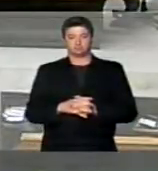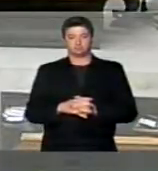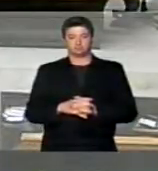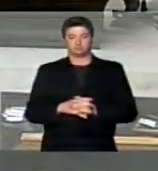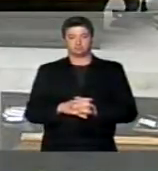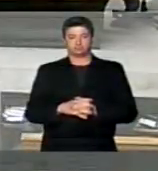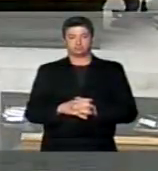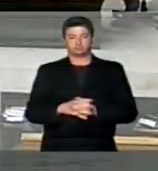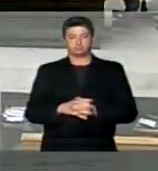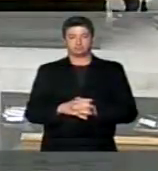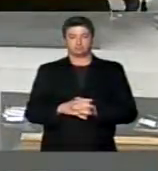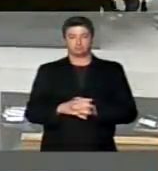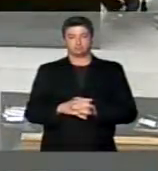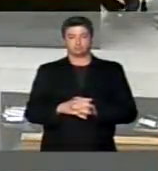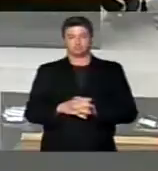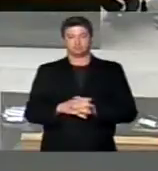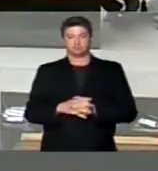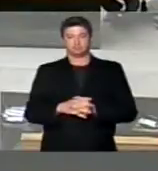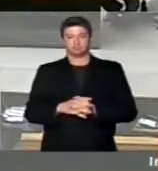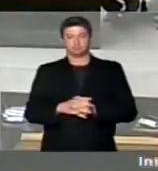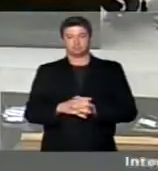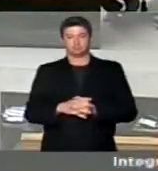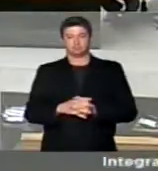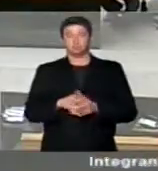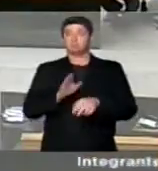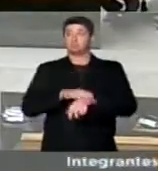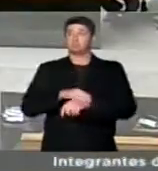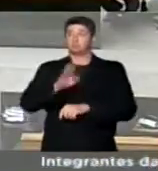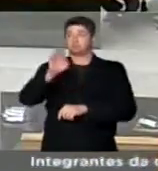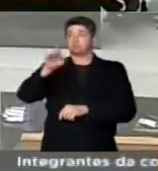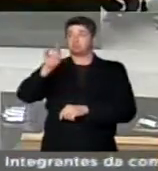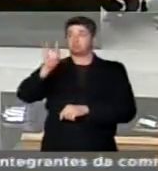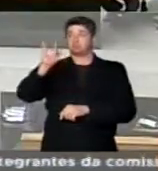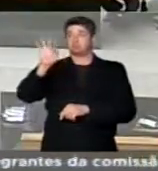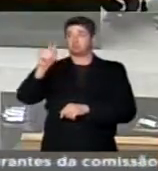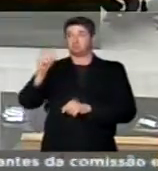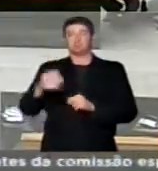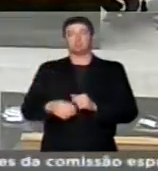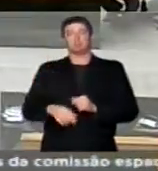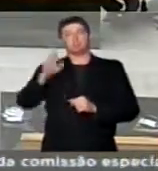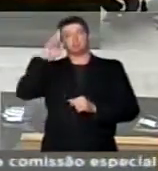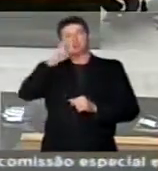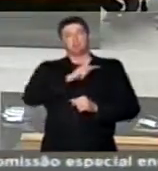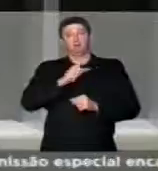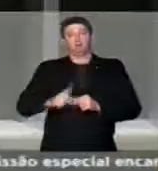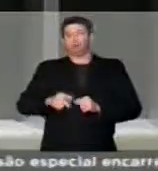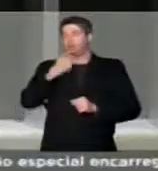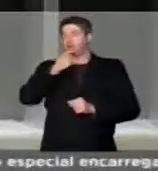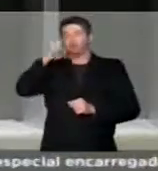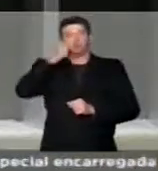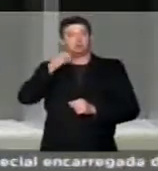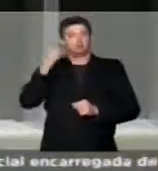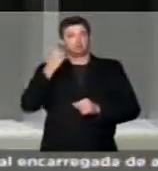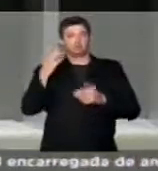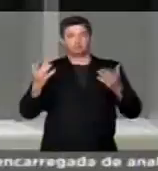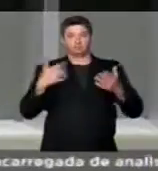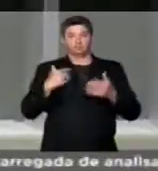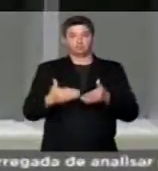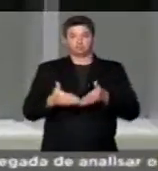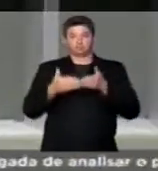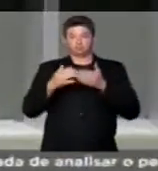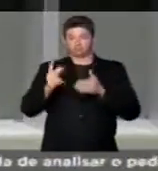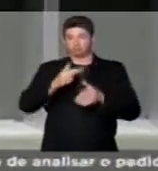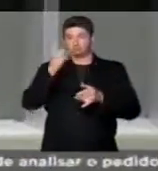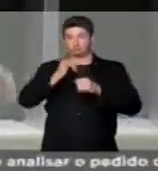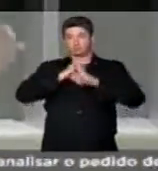tão novo. Então tá. Qual é o Raiz? Volta o tempo da Benedita aí. Senhor presidente, senhoras e senhores deputados, eu quero pedir o